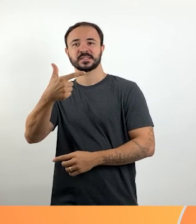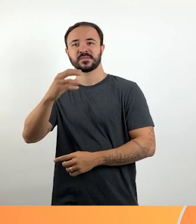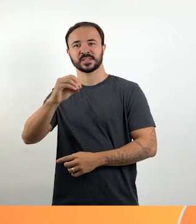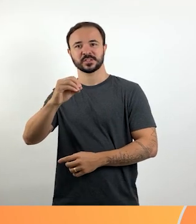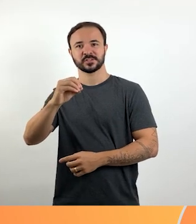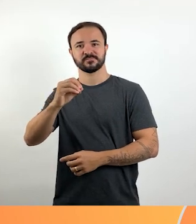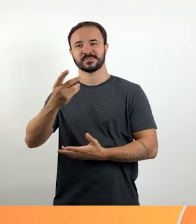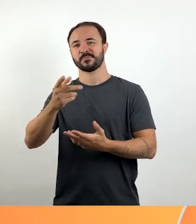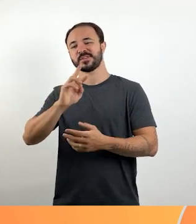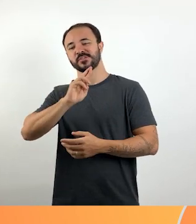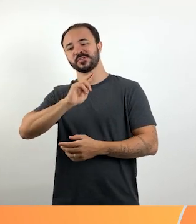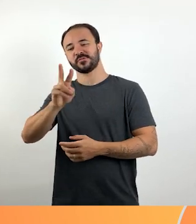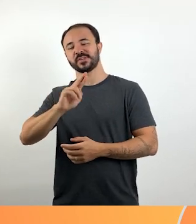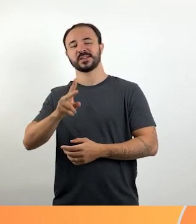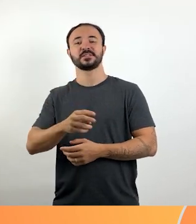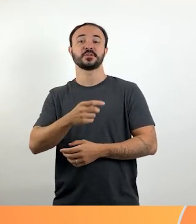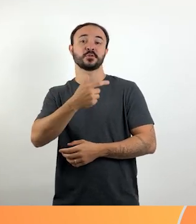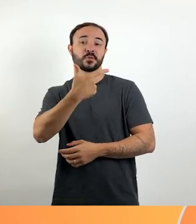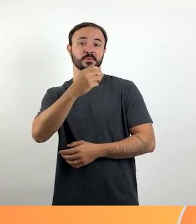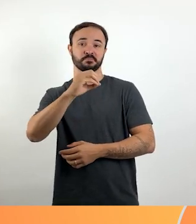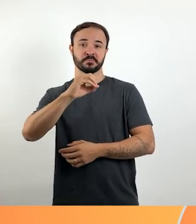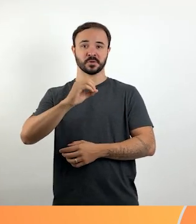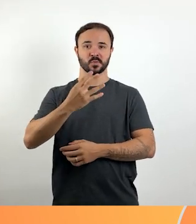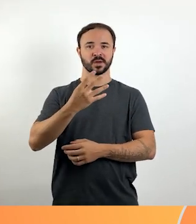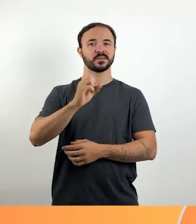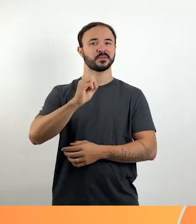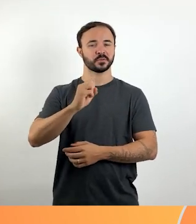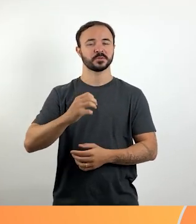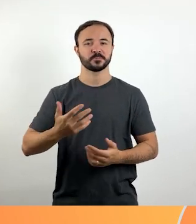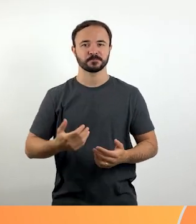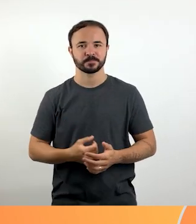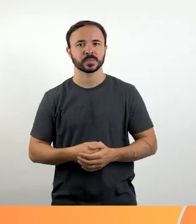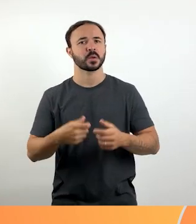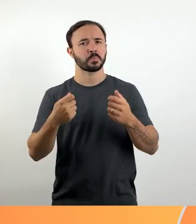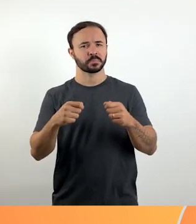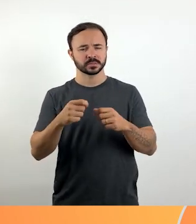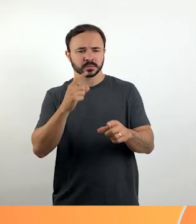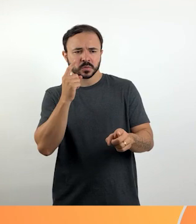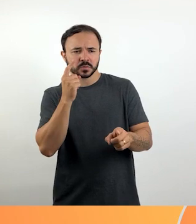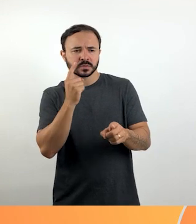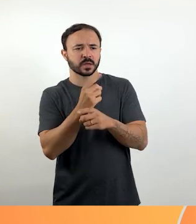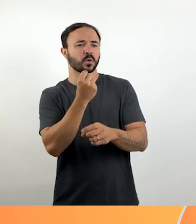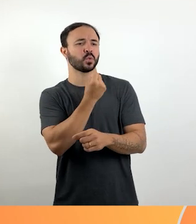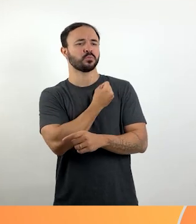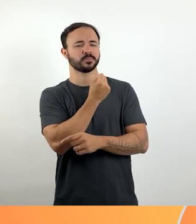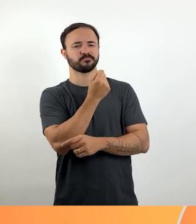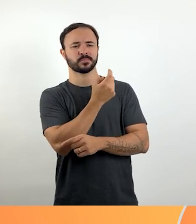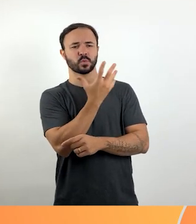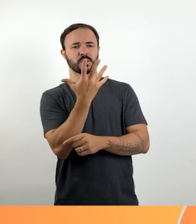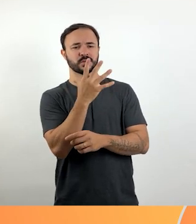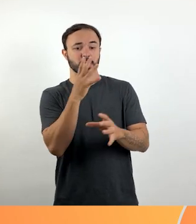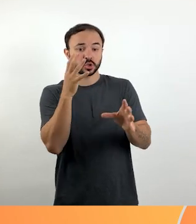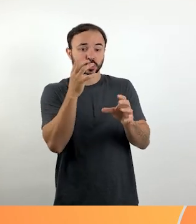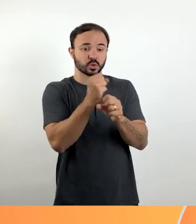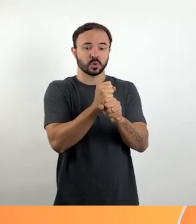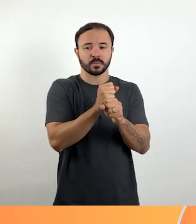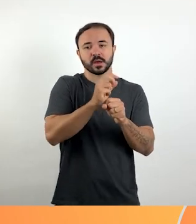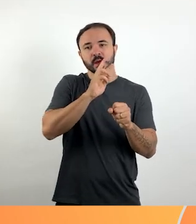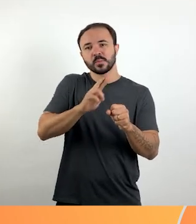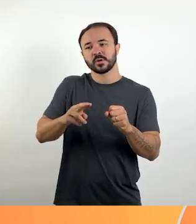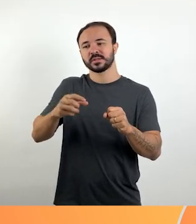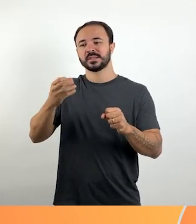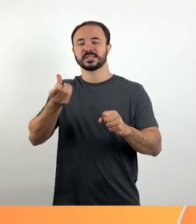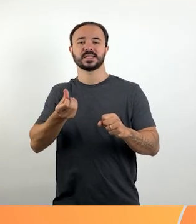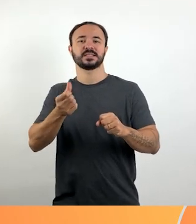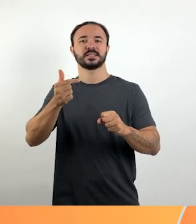2048. Então, a gente tem que encontrar uma configuração que a soma dê 67 e que o produto dê